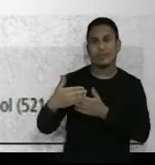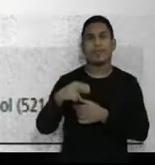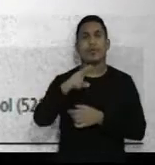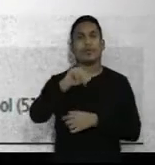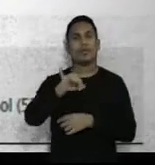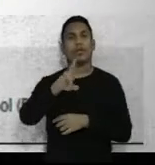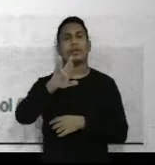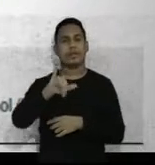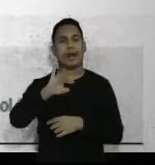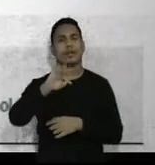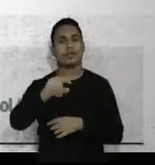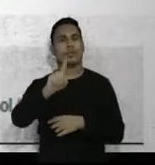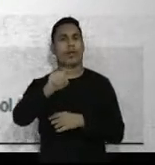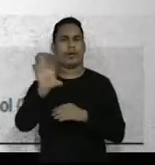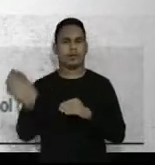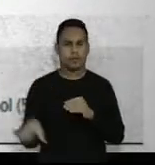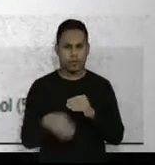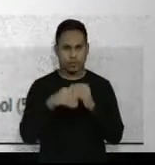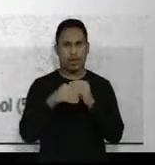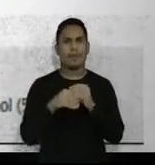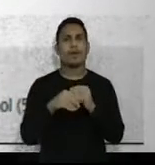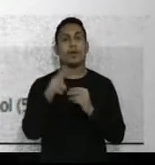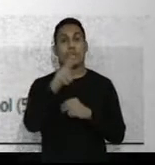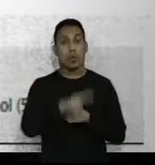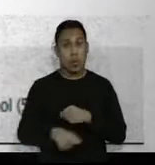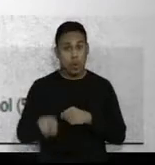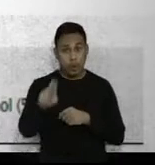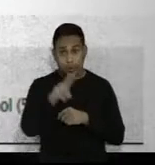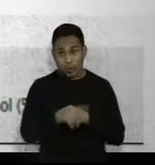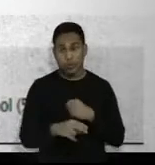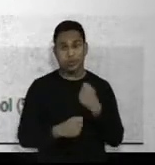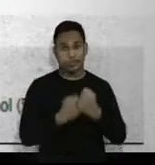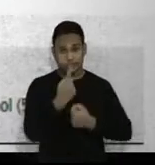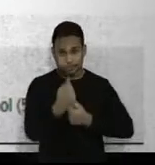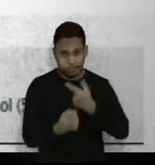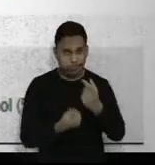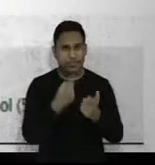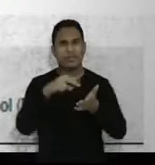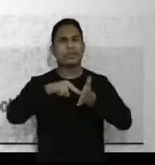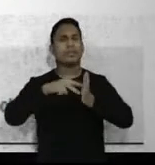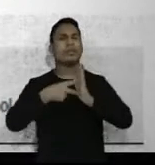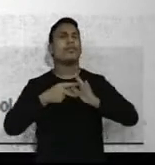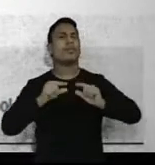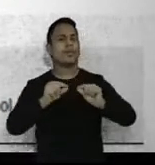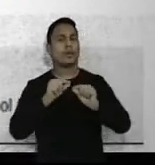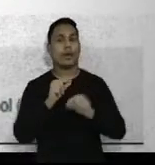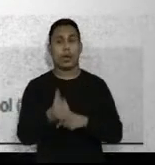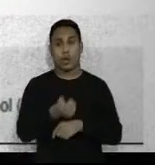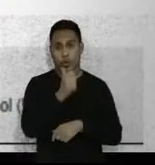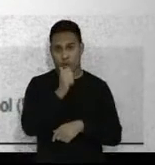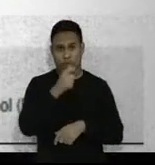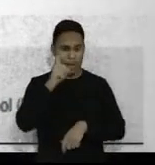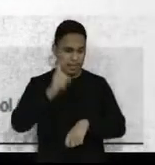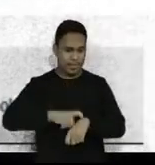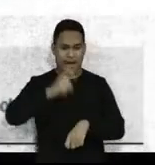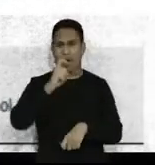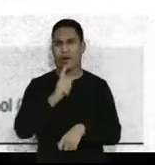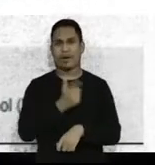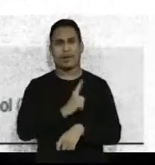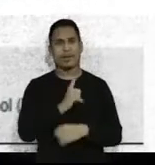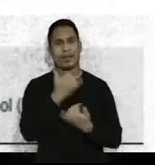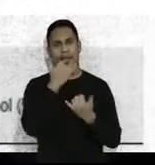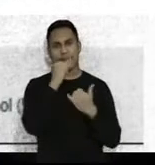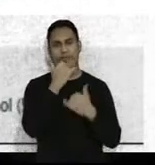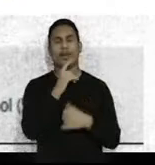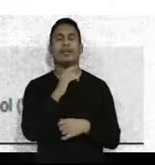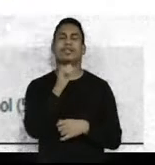uso agudo, né, uma substância de uso agudo, isso quer dizer o quê? Que você toma para já ter o efeito. É como a cafeína, você toma e já tem o efeito. É